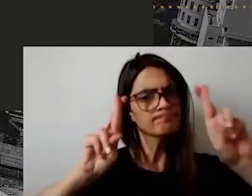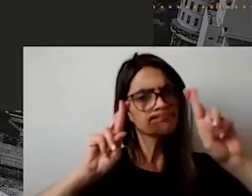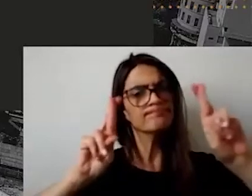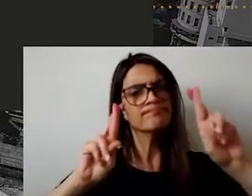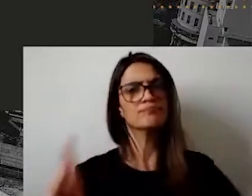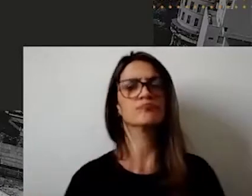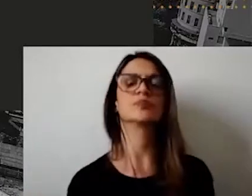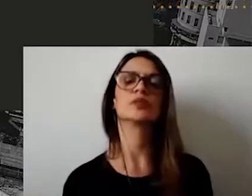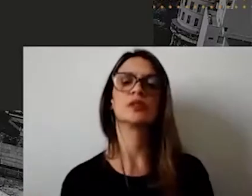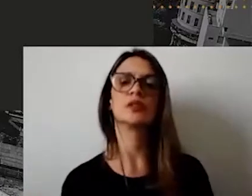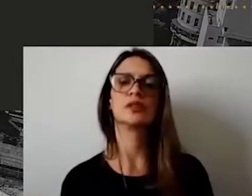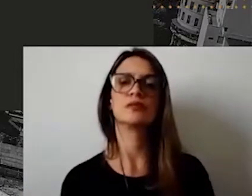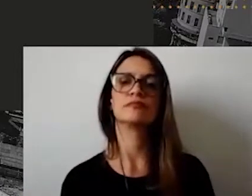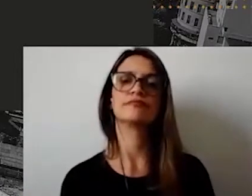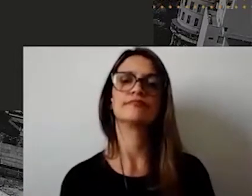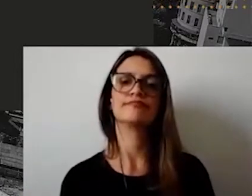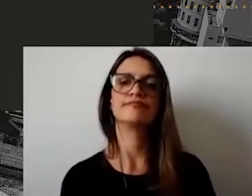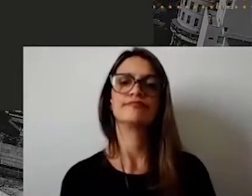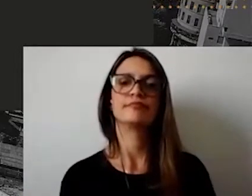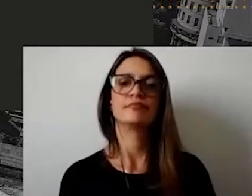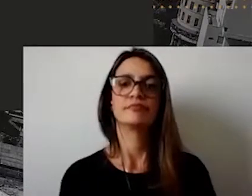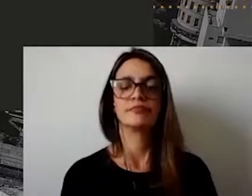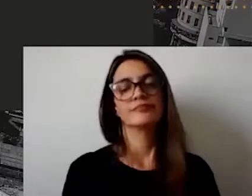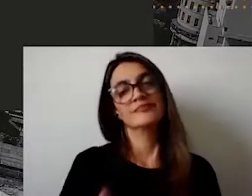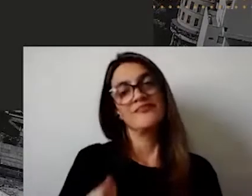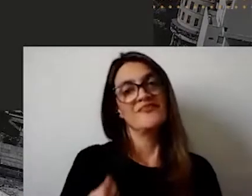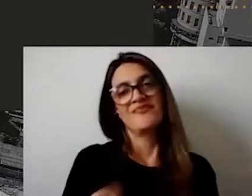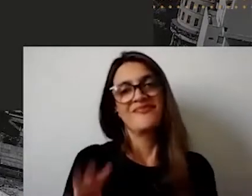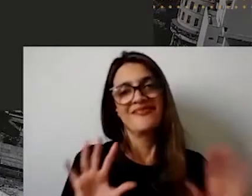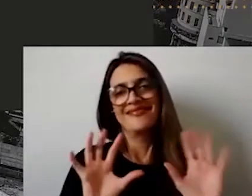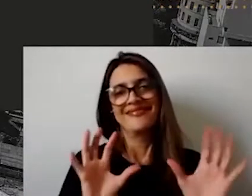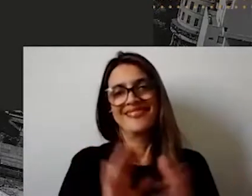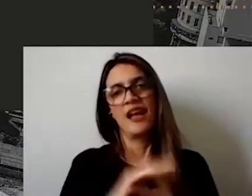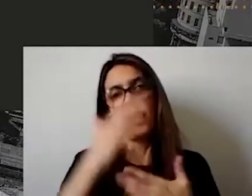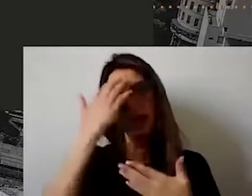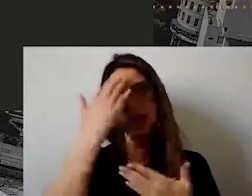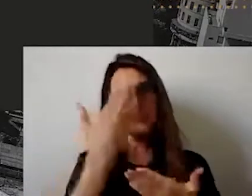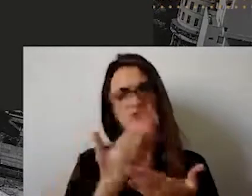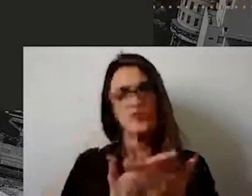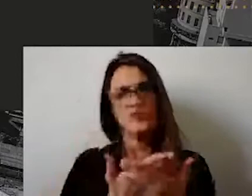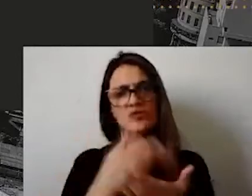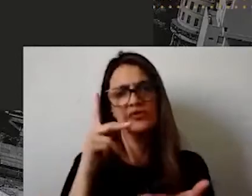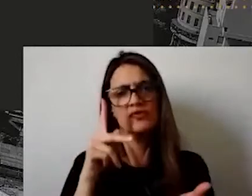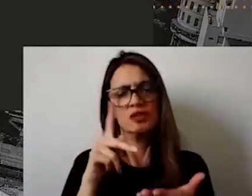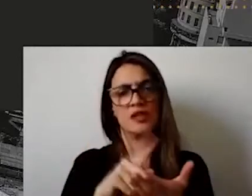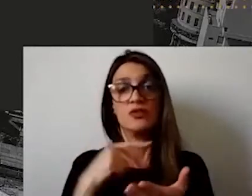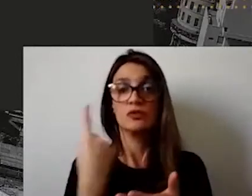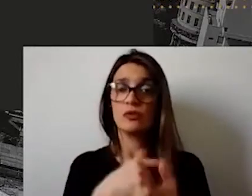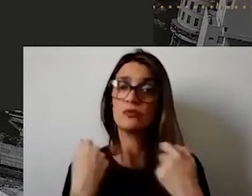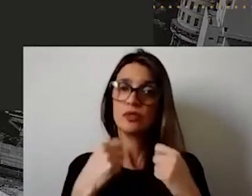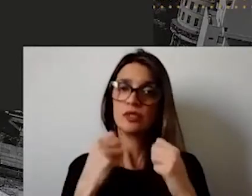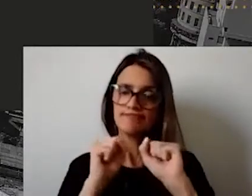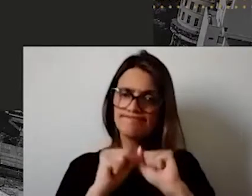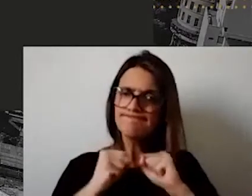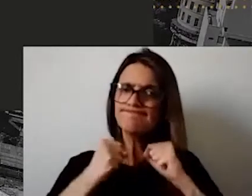essa breve introdução aqui de História de Vida. Eu acredito muito que a gente tenha que enfrentar o desafio